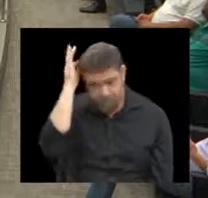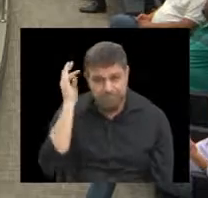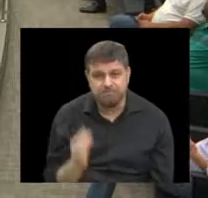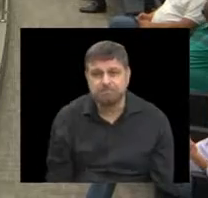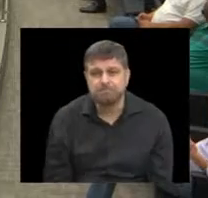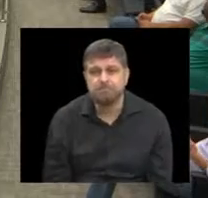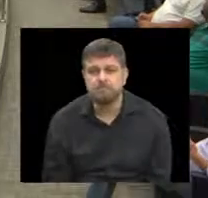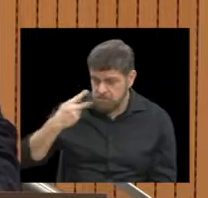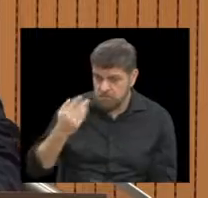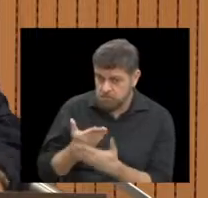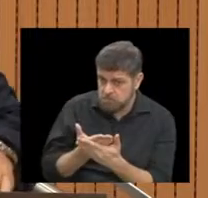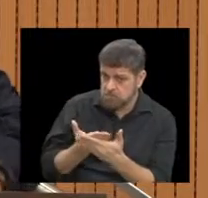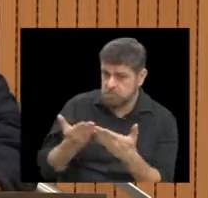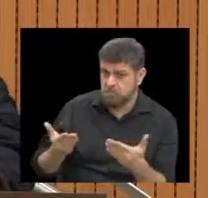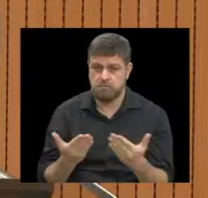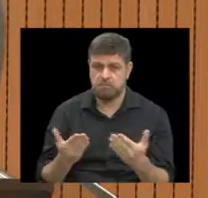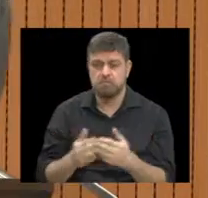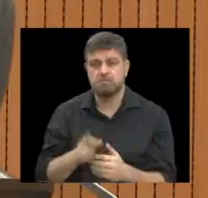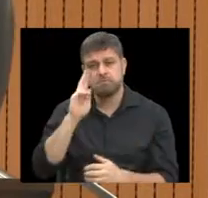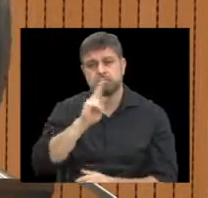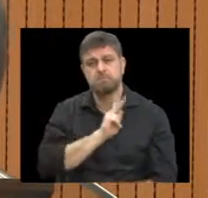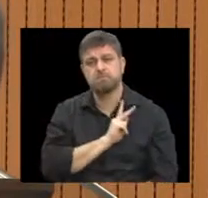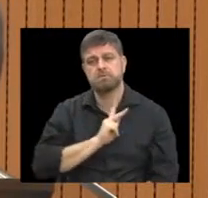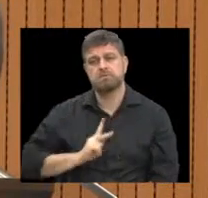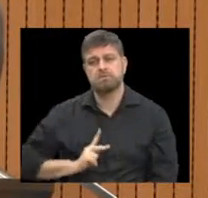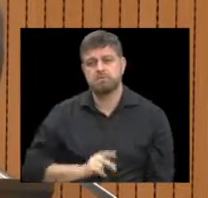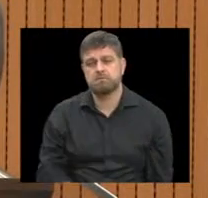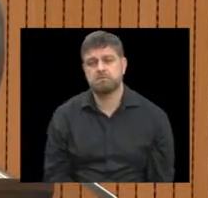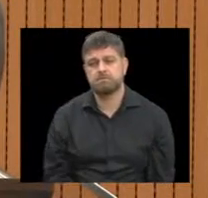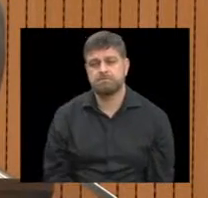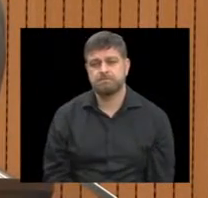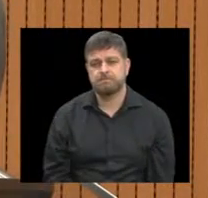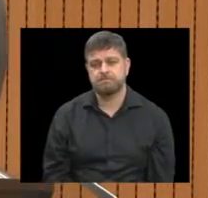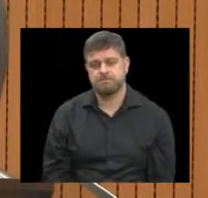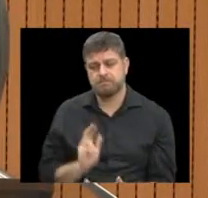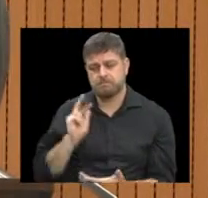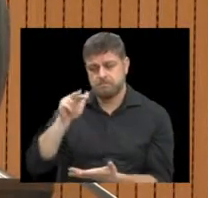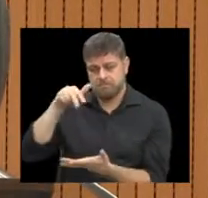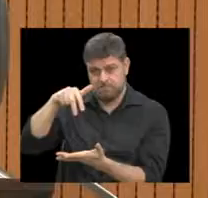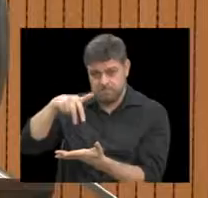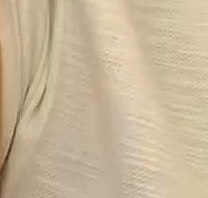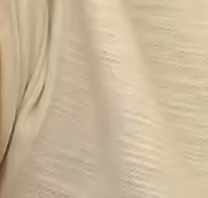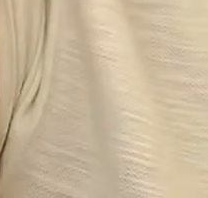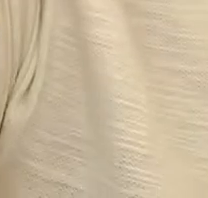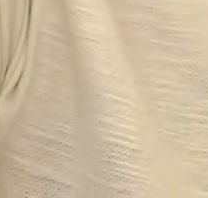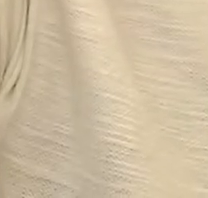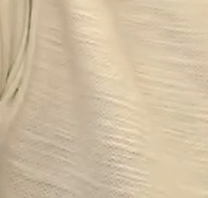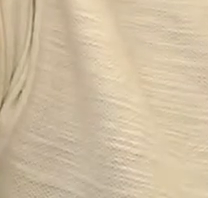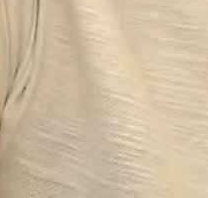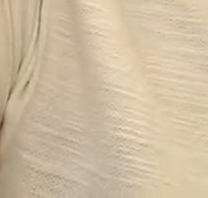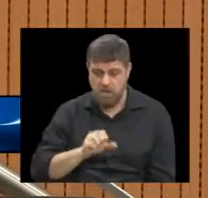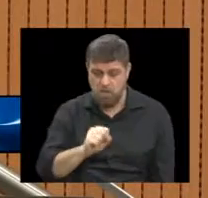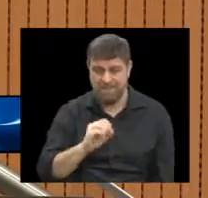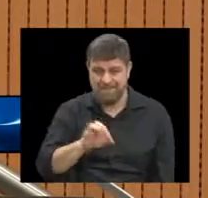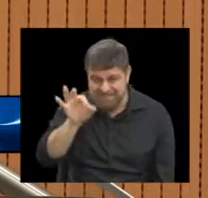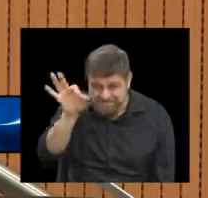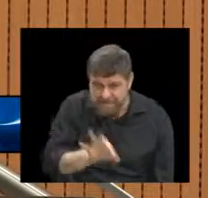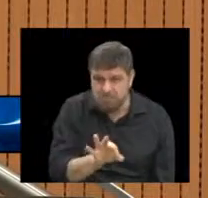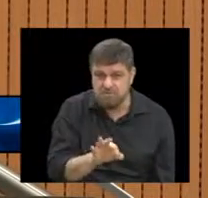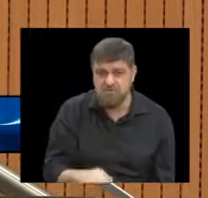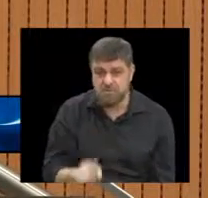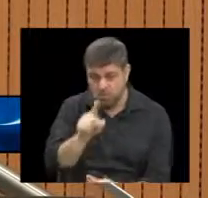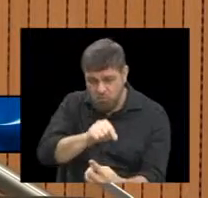ordinária, os vereadores Paulo Haddad e professor Alberto fizeram um apelo à população pela vacinação. A